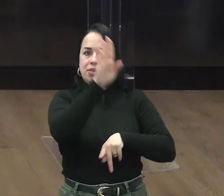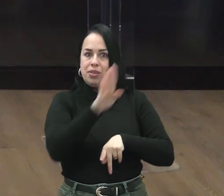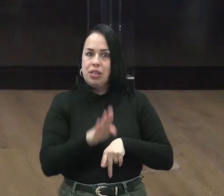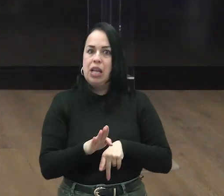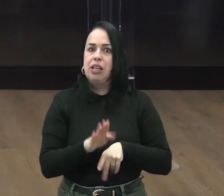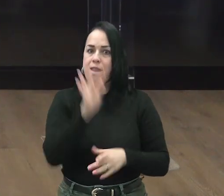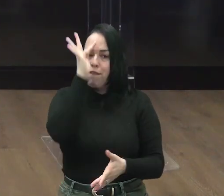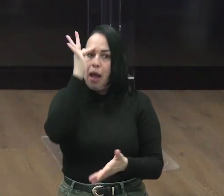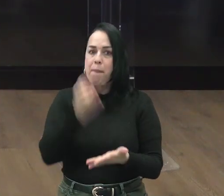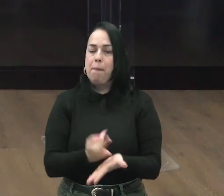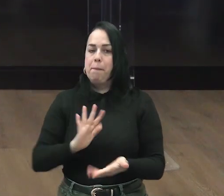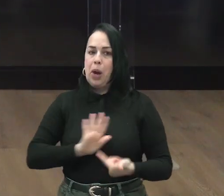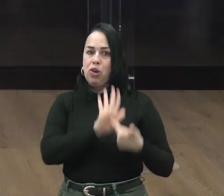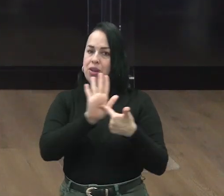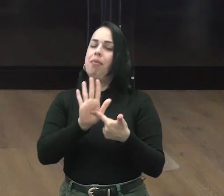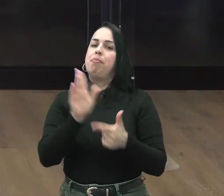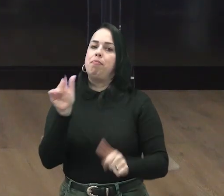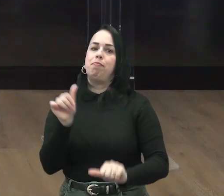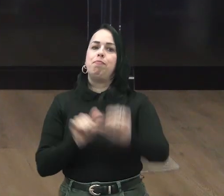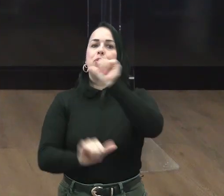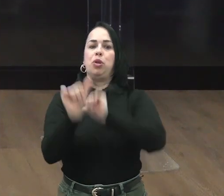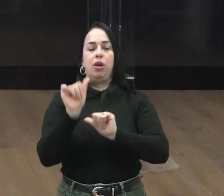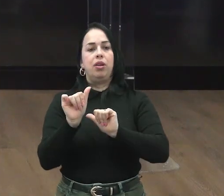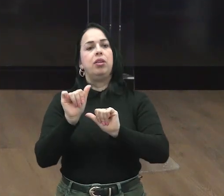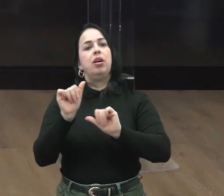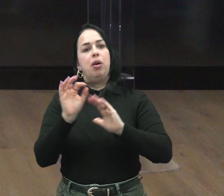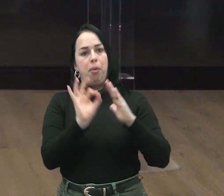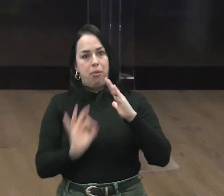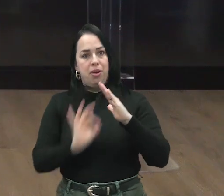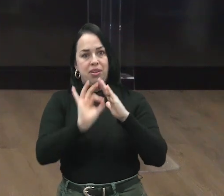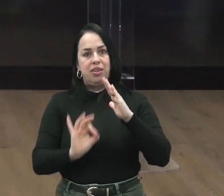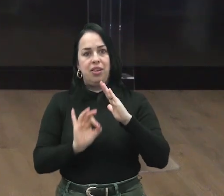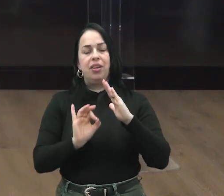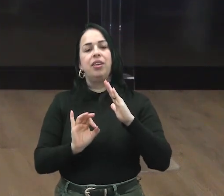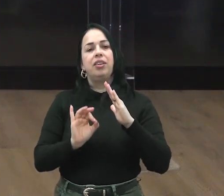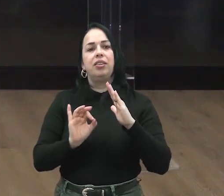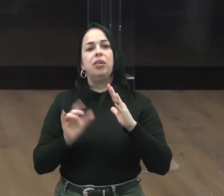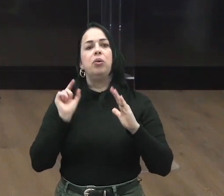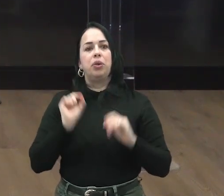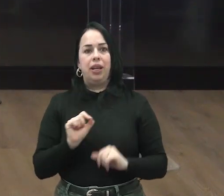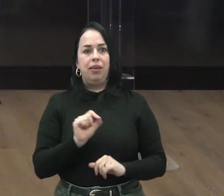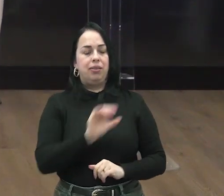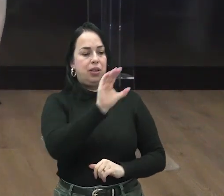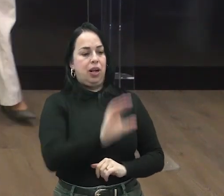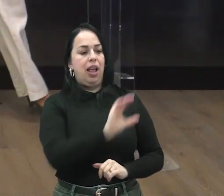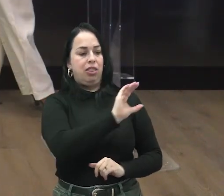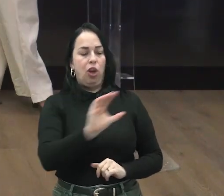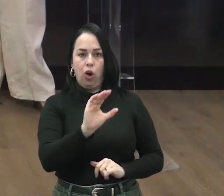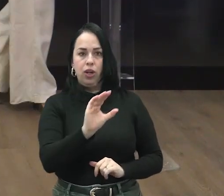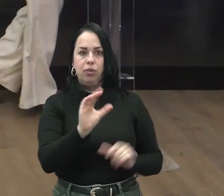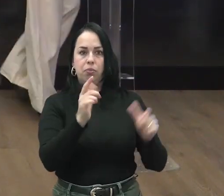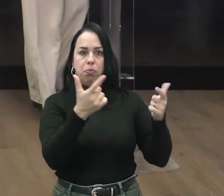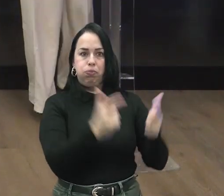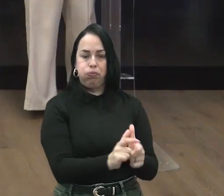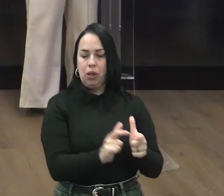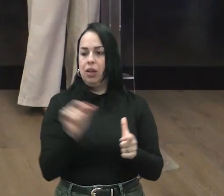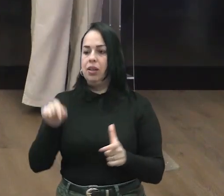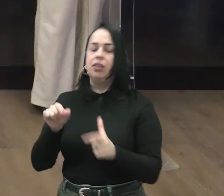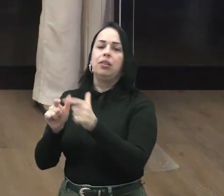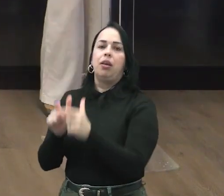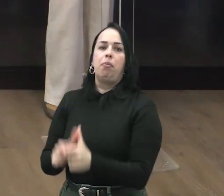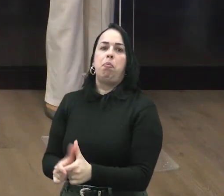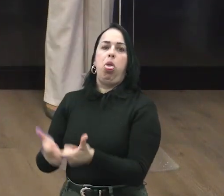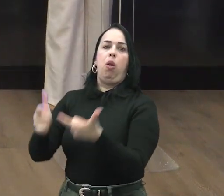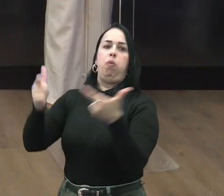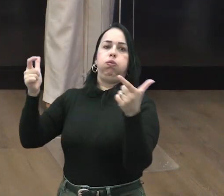brasileiros praticam a fé tem mudado. De acordo com o censo do IBGE, houve uma redução no número de católicos e